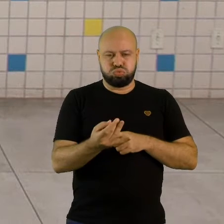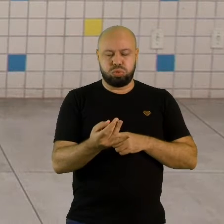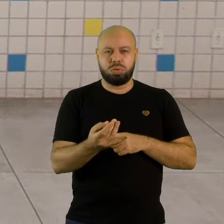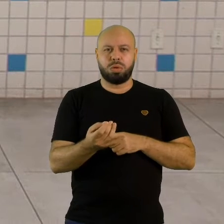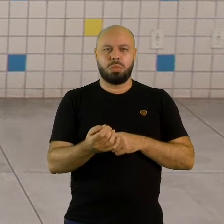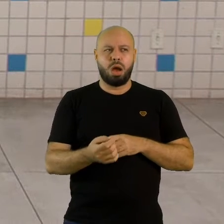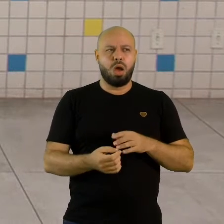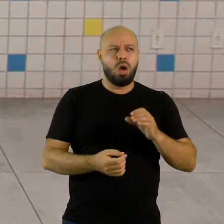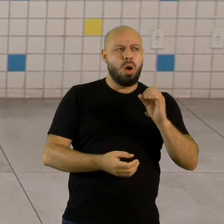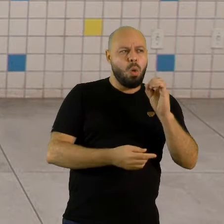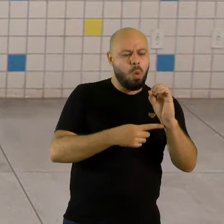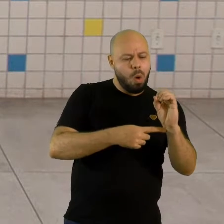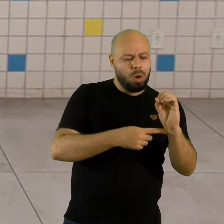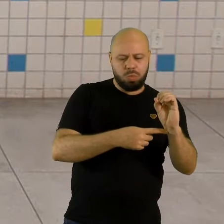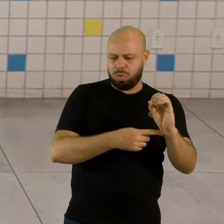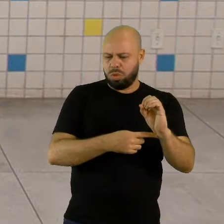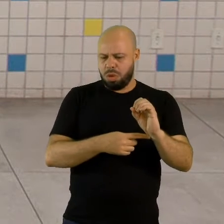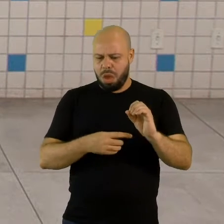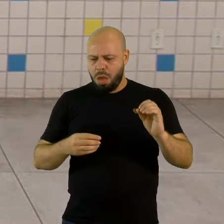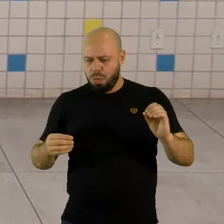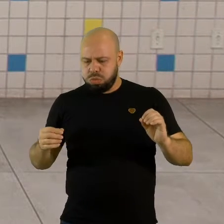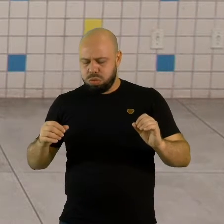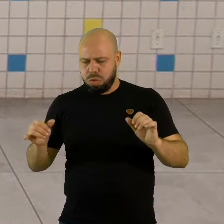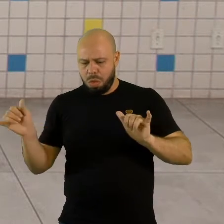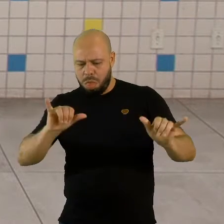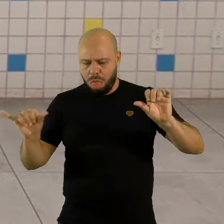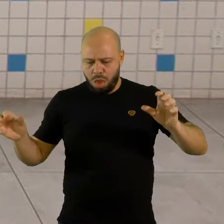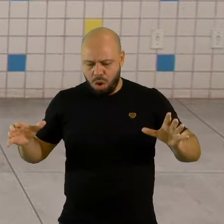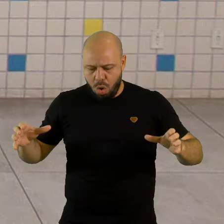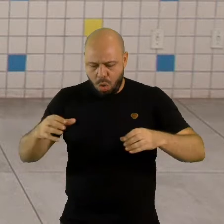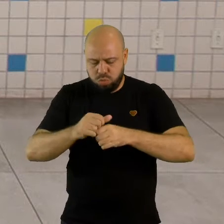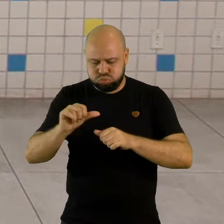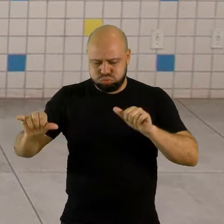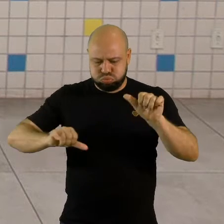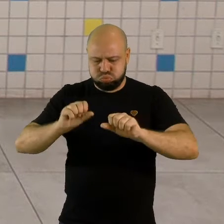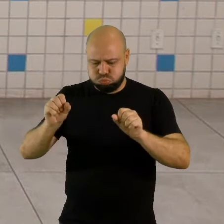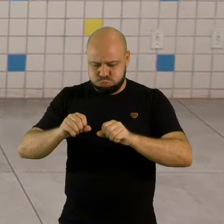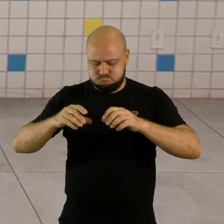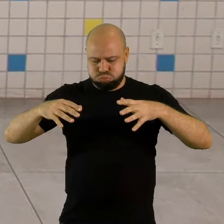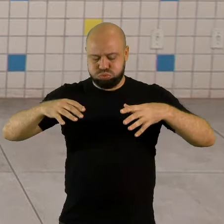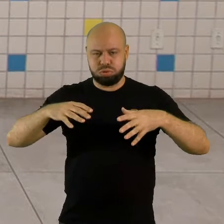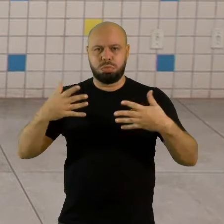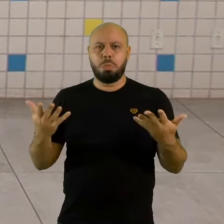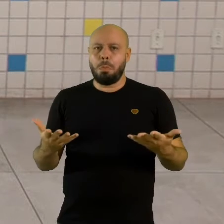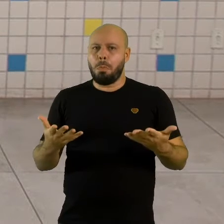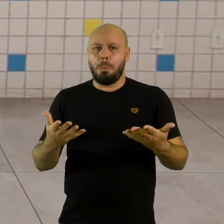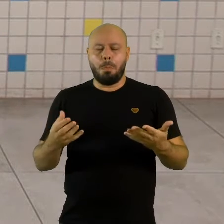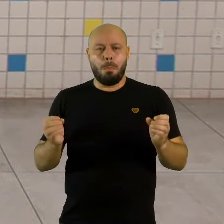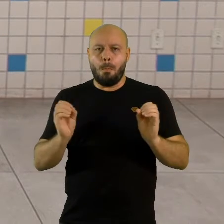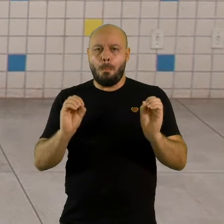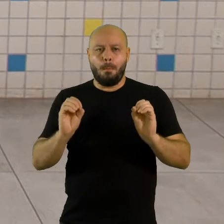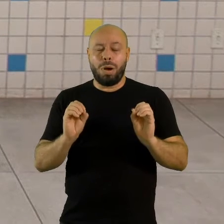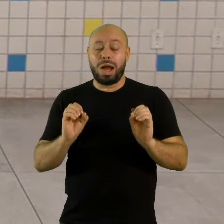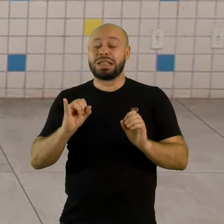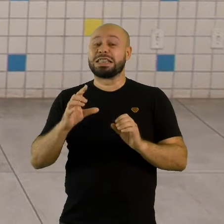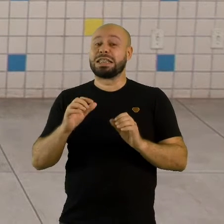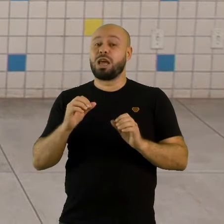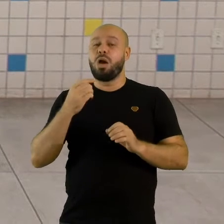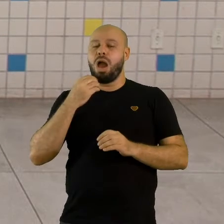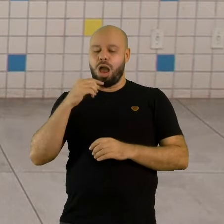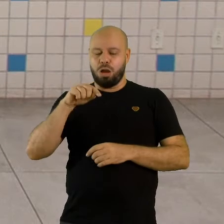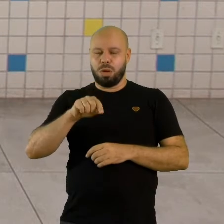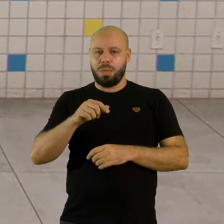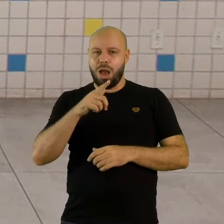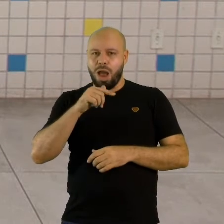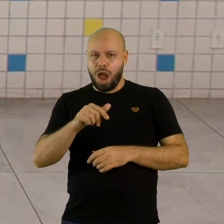química? Não vai ter reação química. Agora, se eu substituir a água pelo álcool, eu vou ter uma reação química,